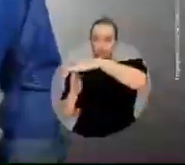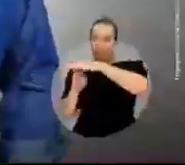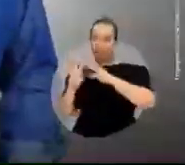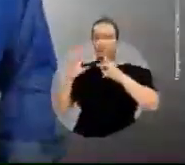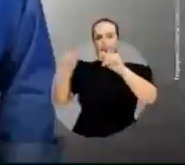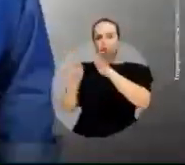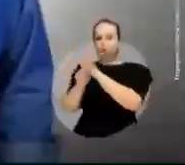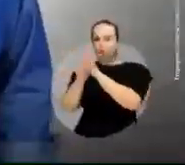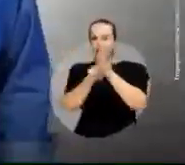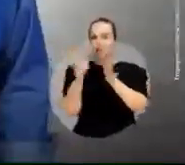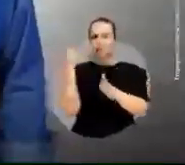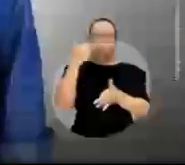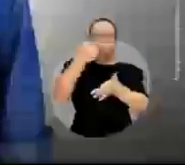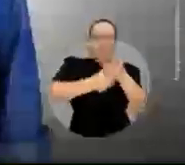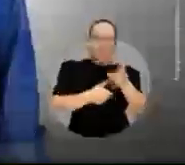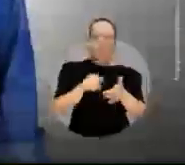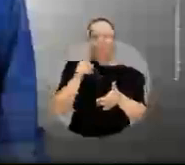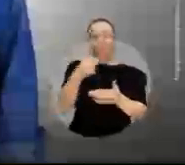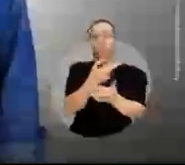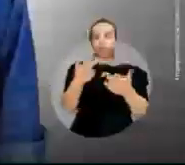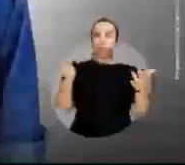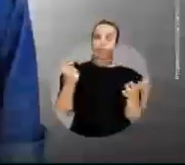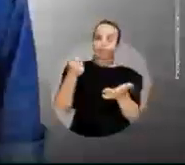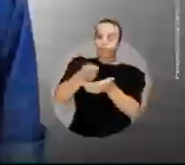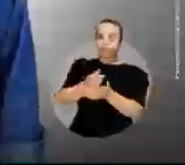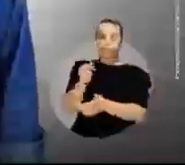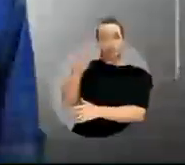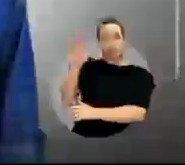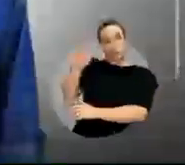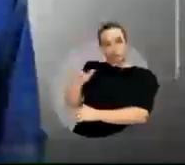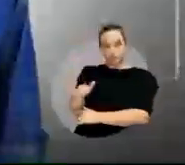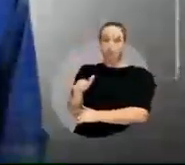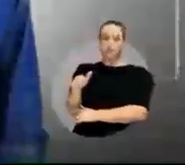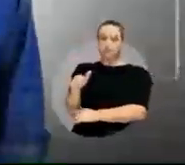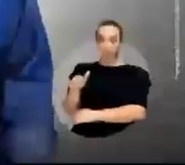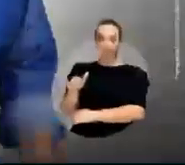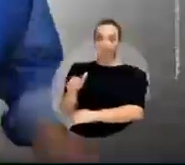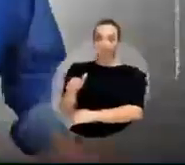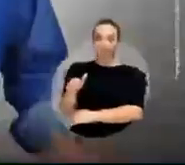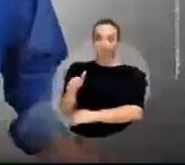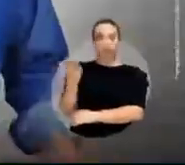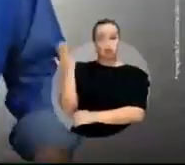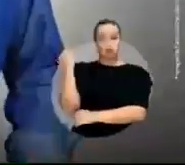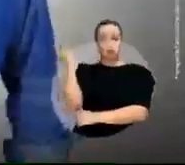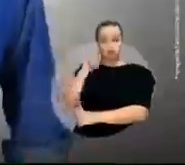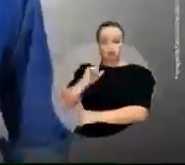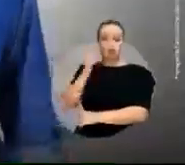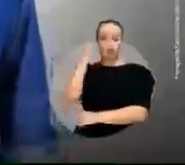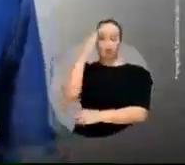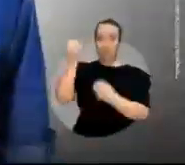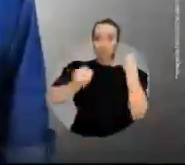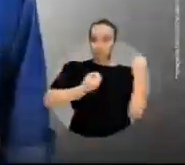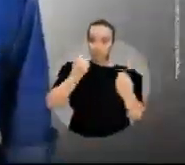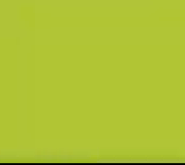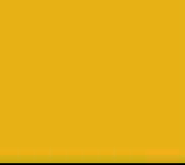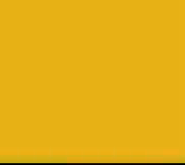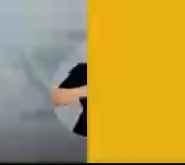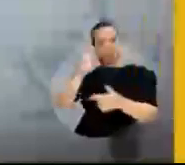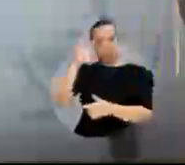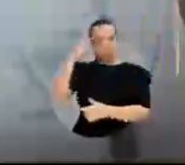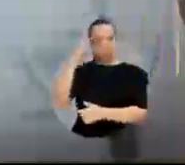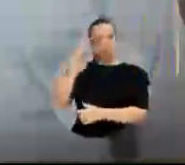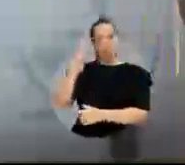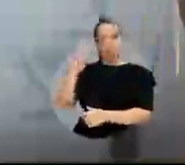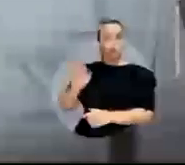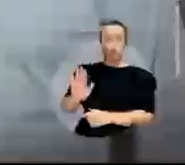as concessionárias de pedágio para você pagar menos na hora das compras. Eu já fiz e sei como fazer.